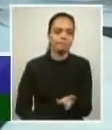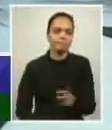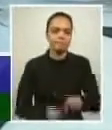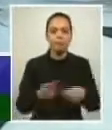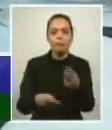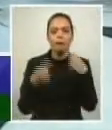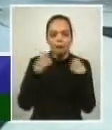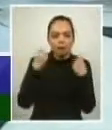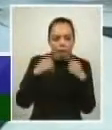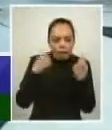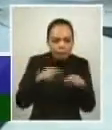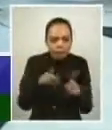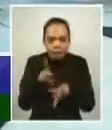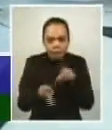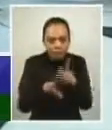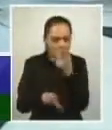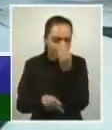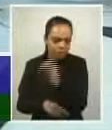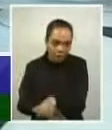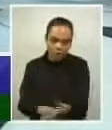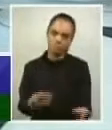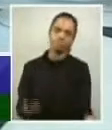reclama que o povo lhe dá as costas a